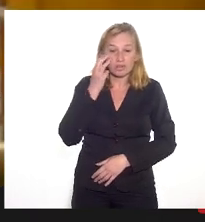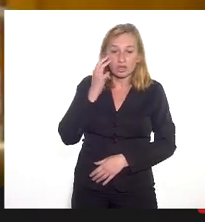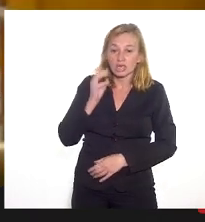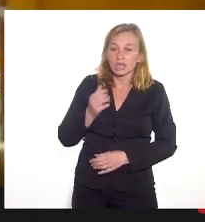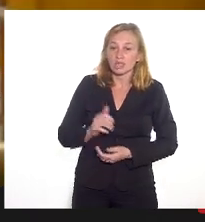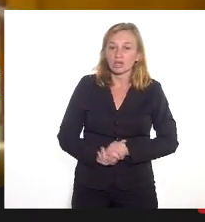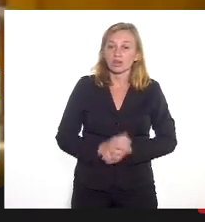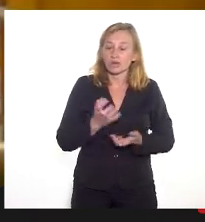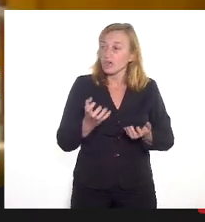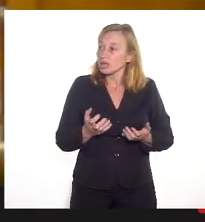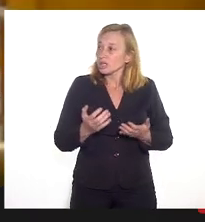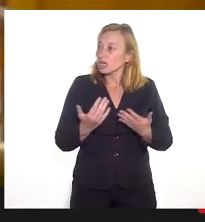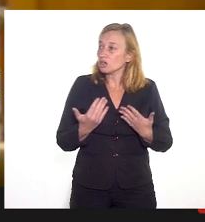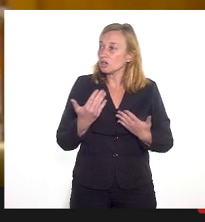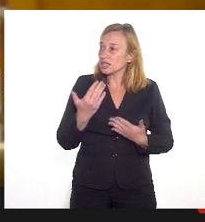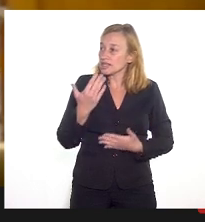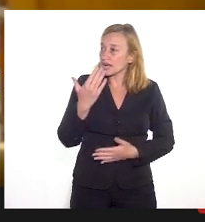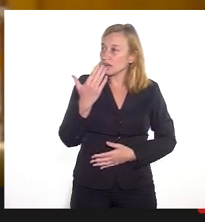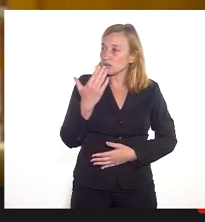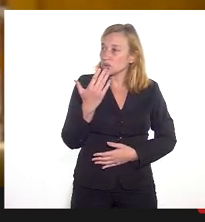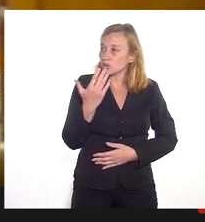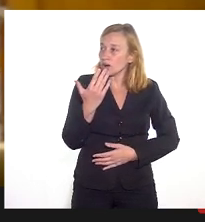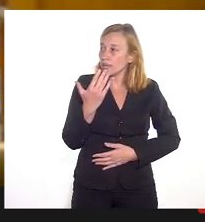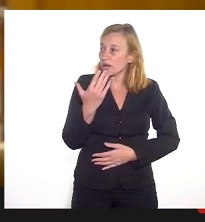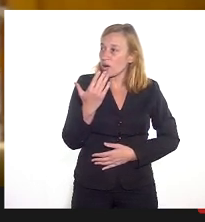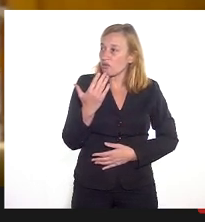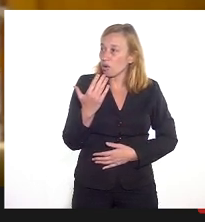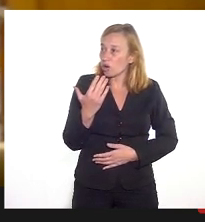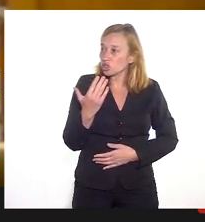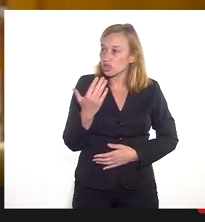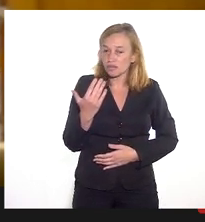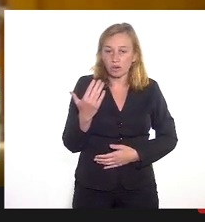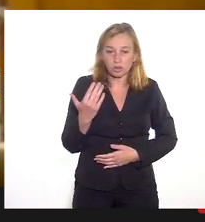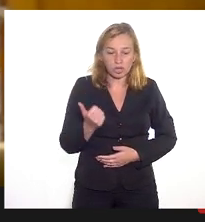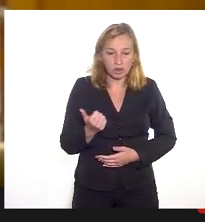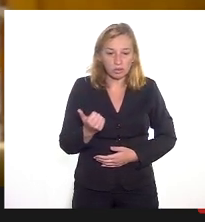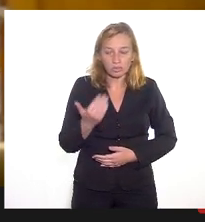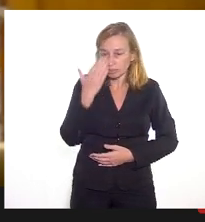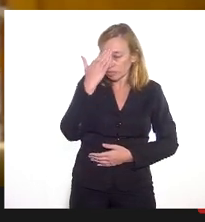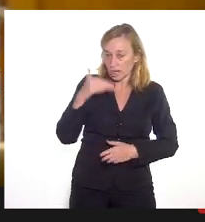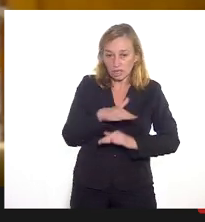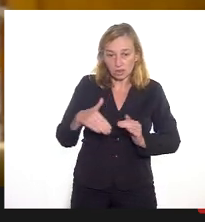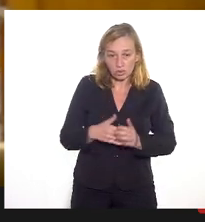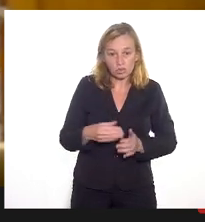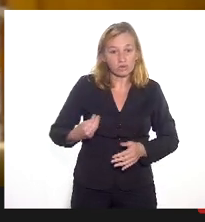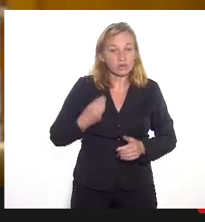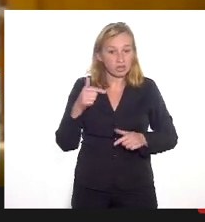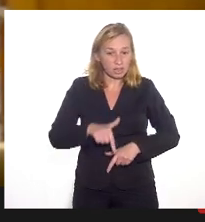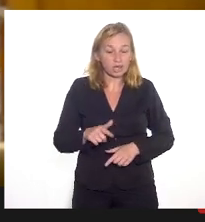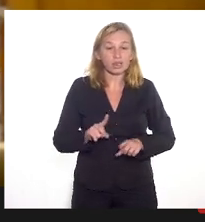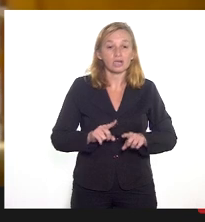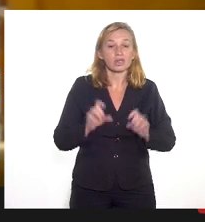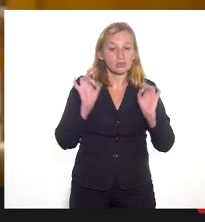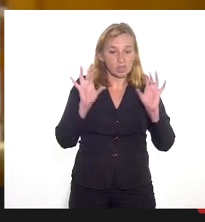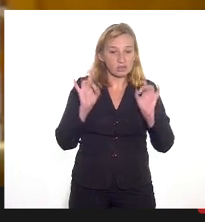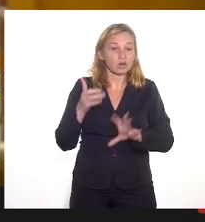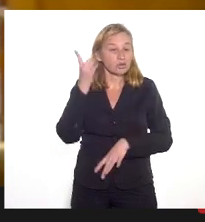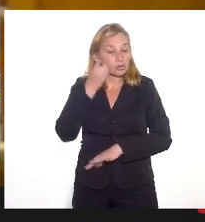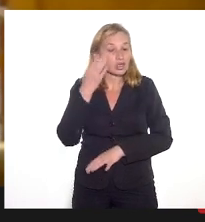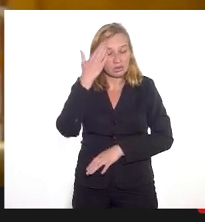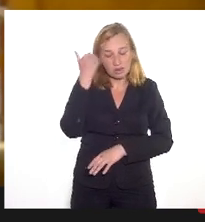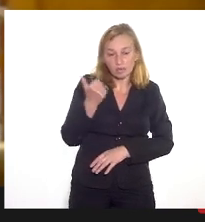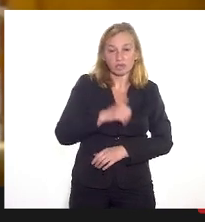primeiro saudar todos os representantes da sociedade civil aqui presente, mas especialmente os parlamentares, porque a gente